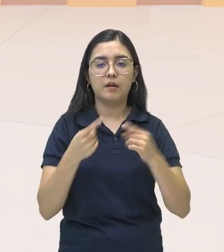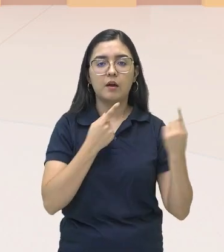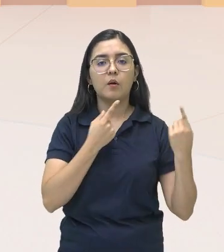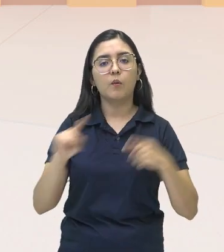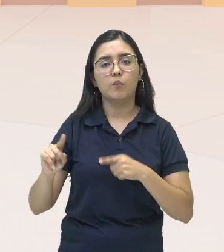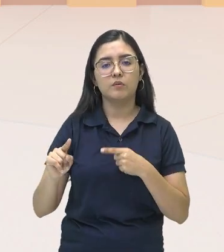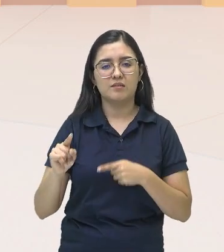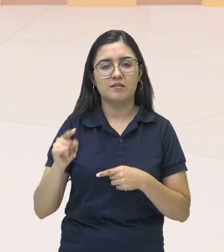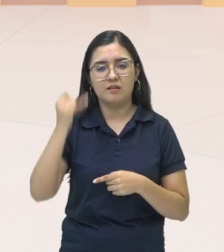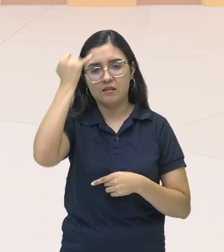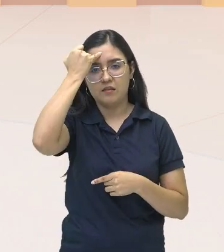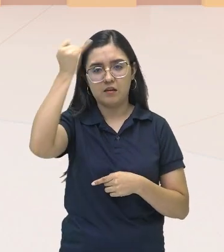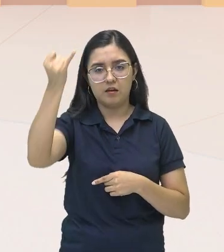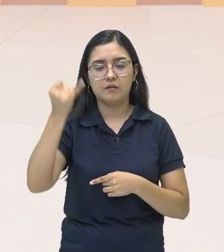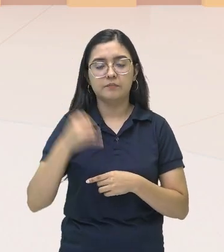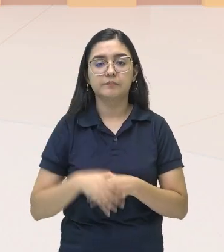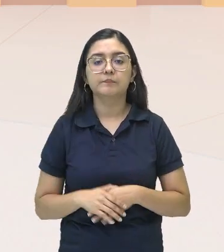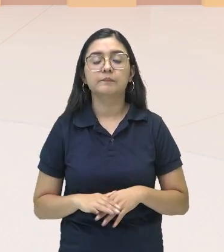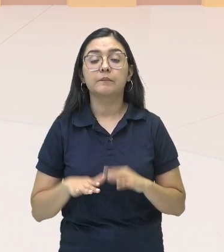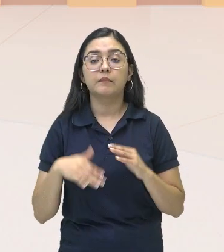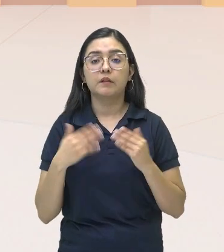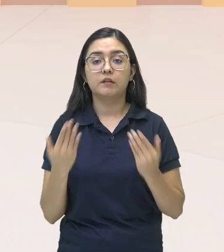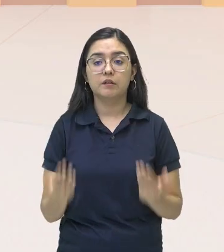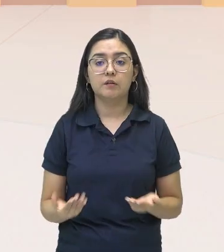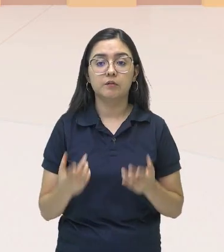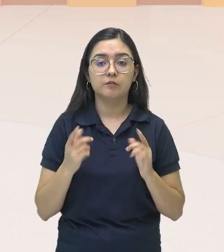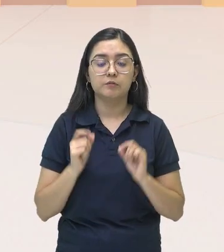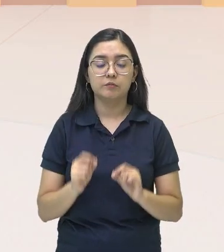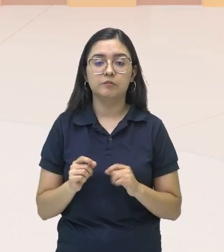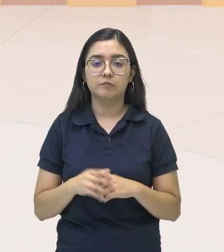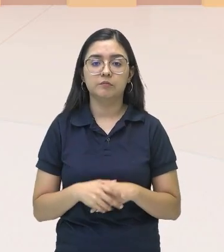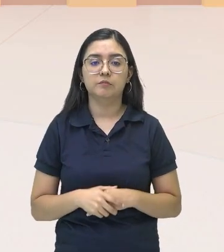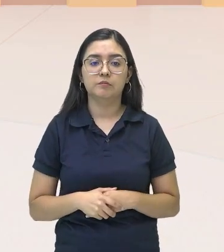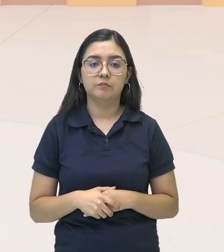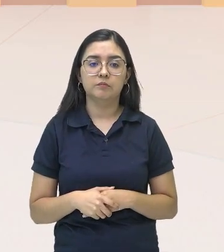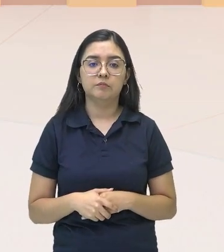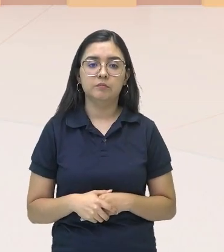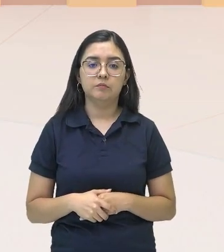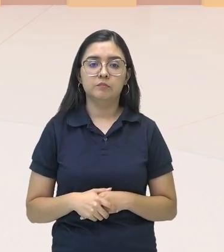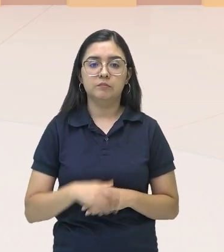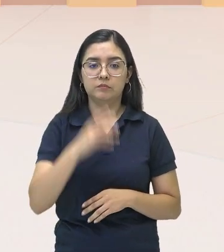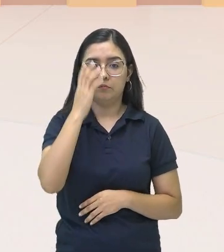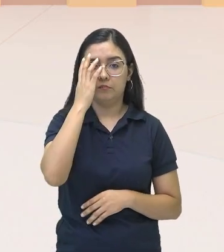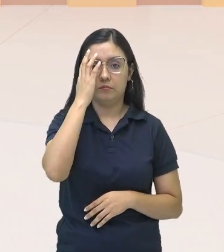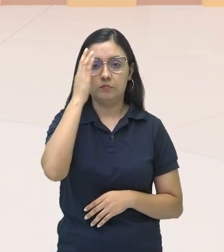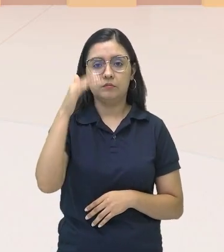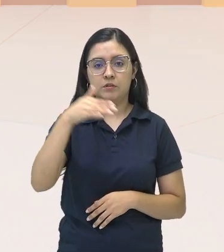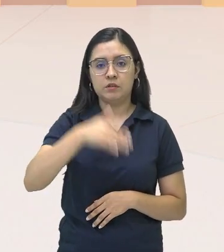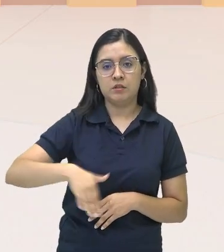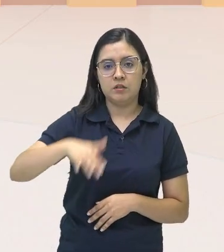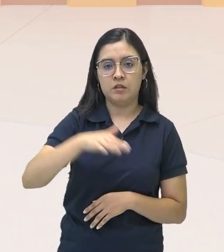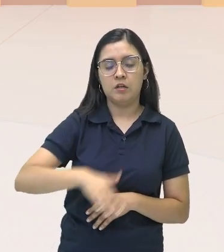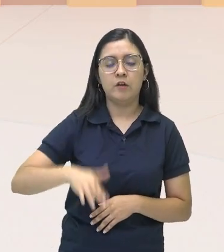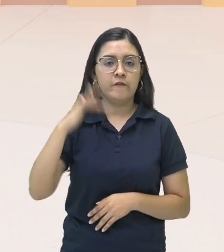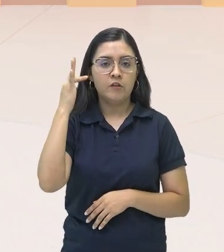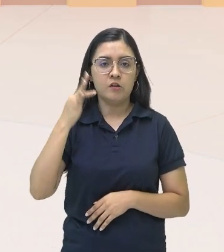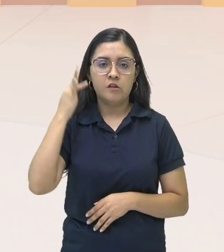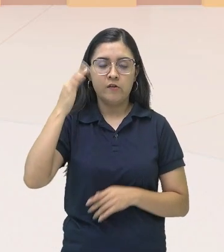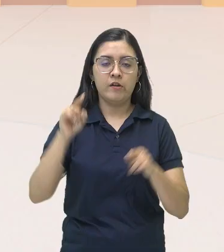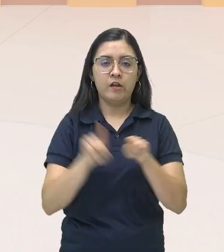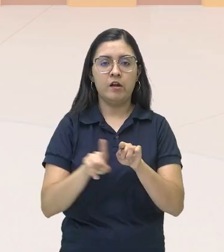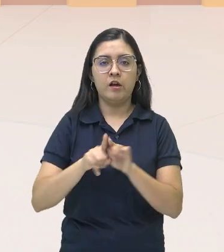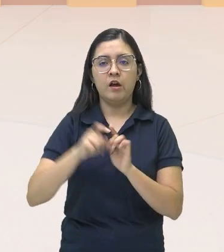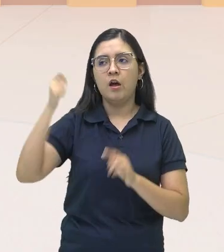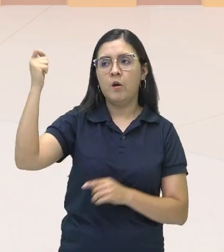essa ideia toda. Então, pelo meio do campo filosófico iluminista, olha só,